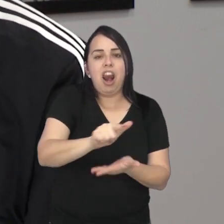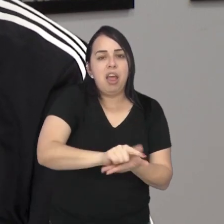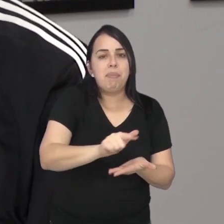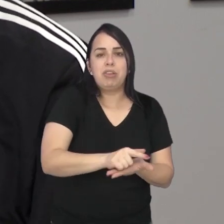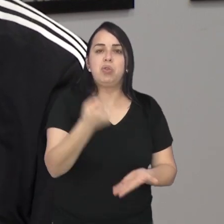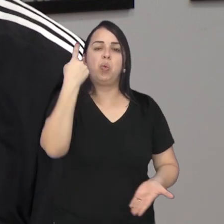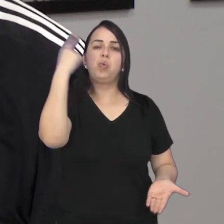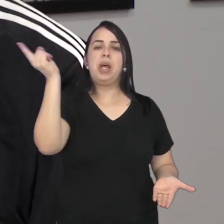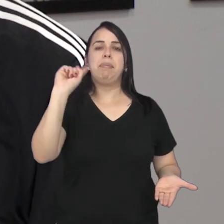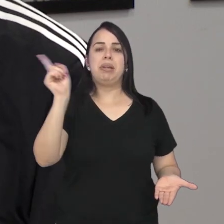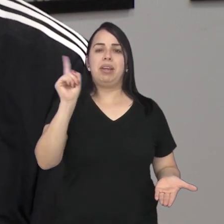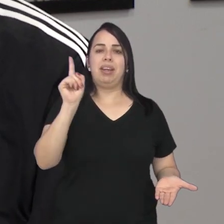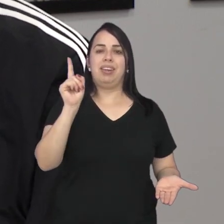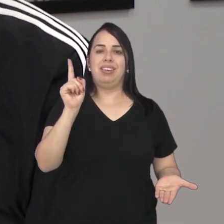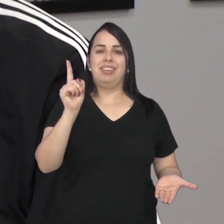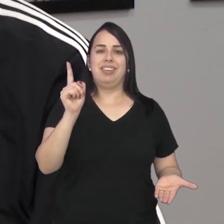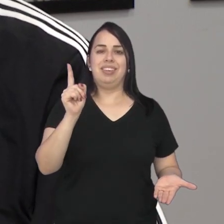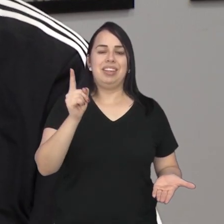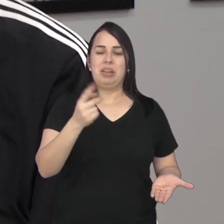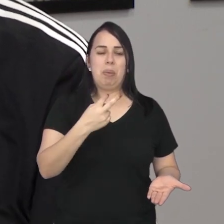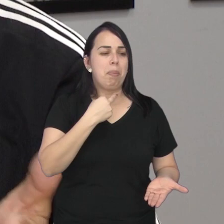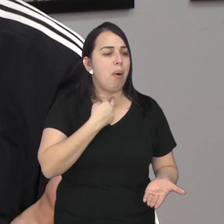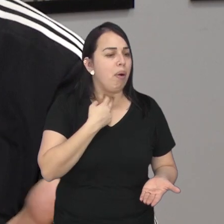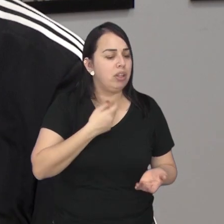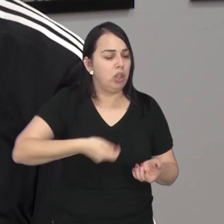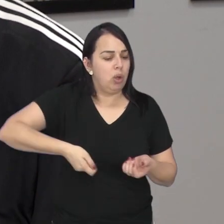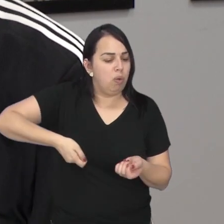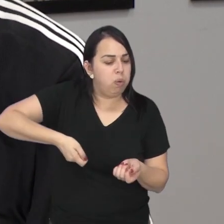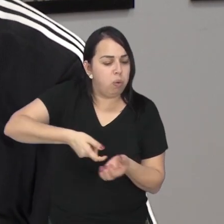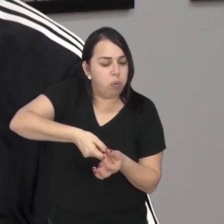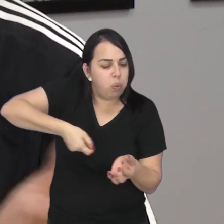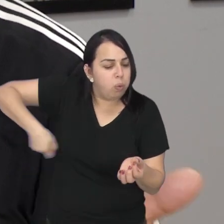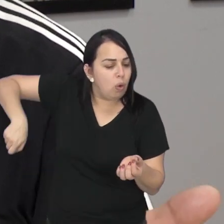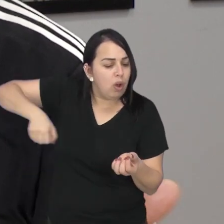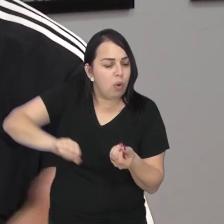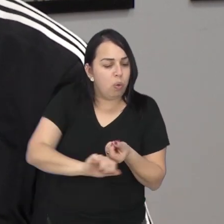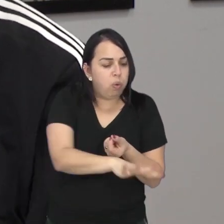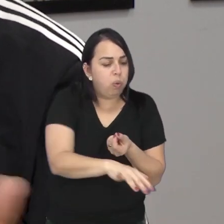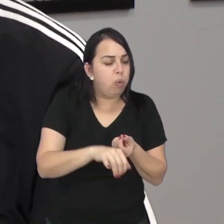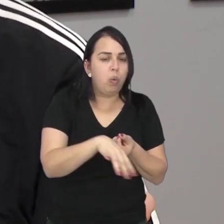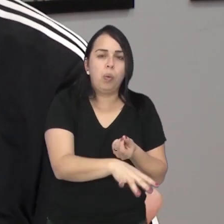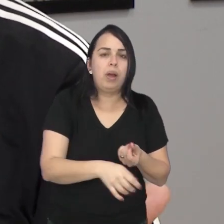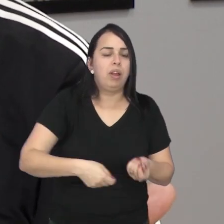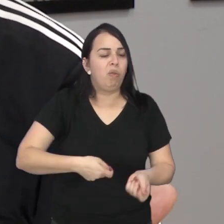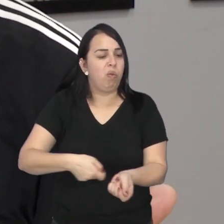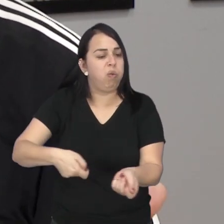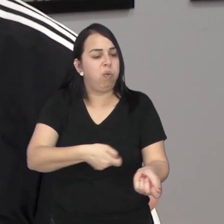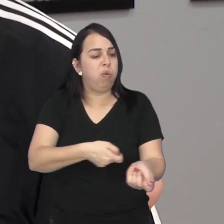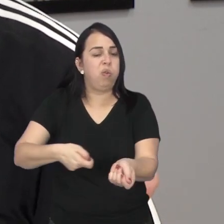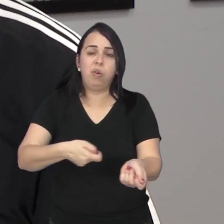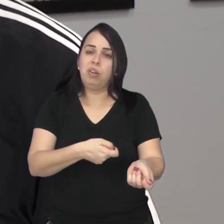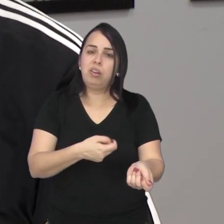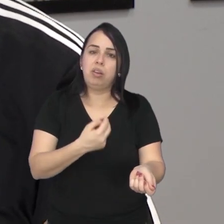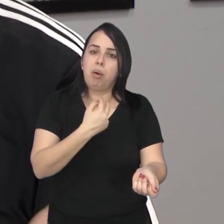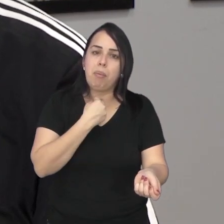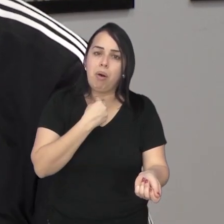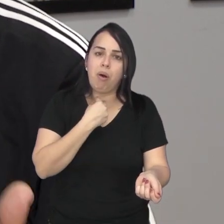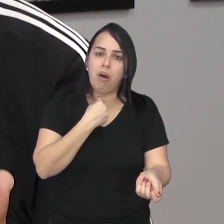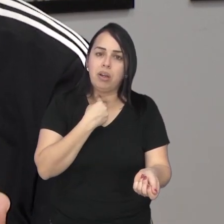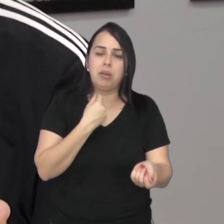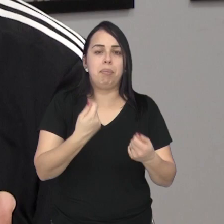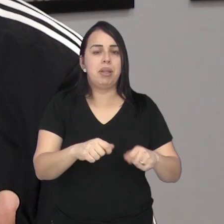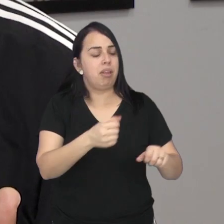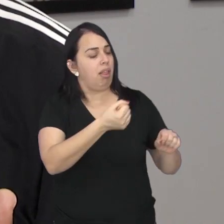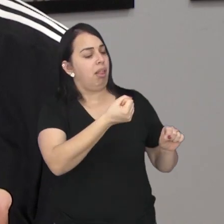tem muita noção de que não pode usar uma mangueira d'água como uma